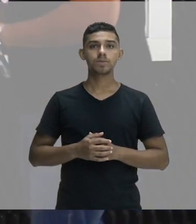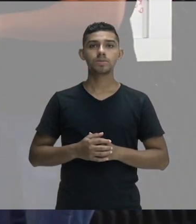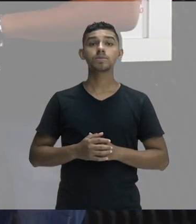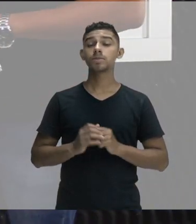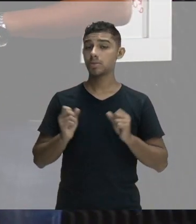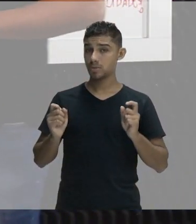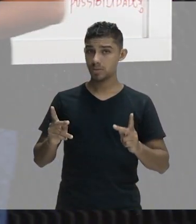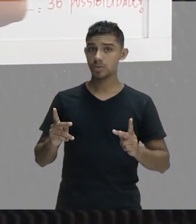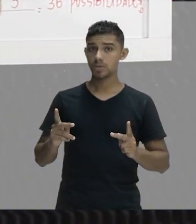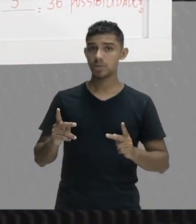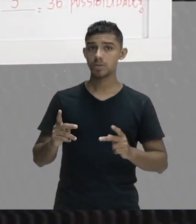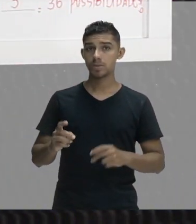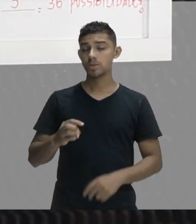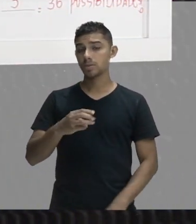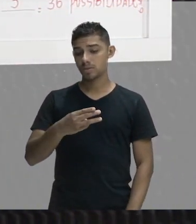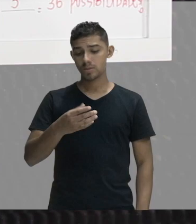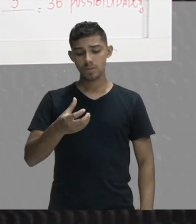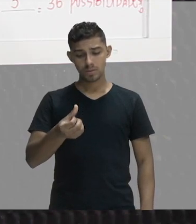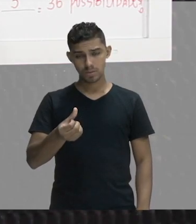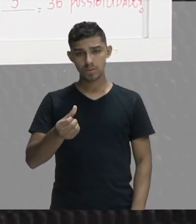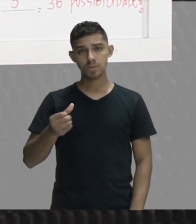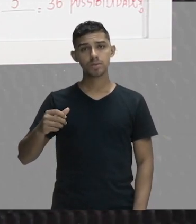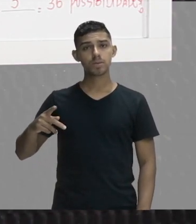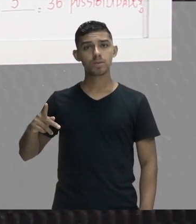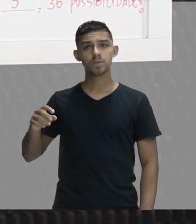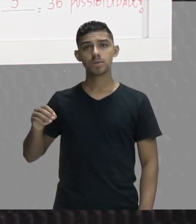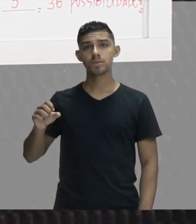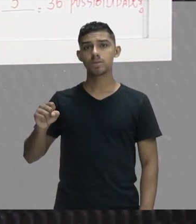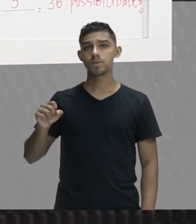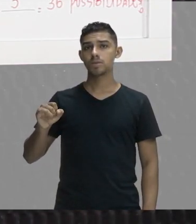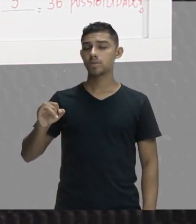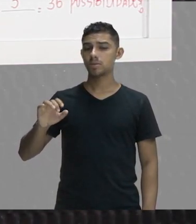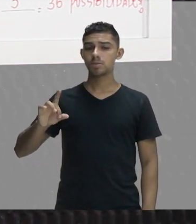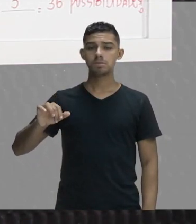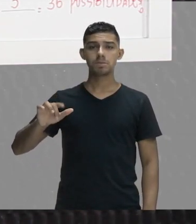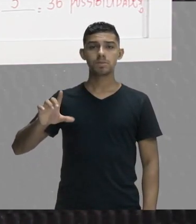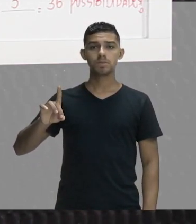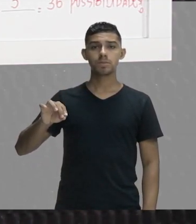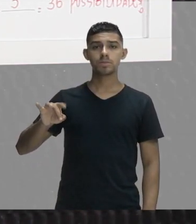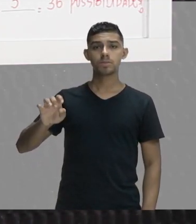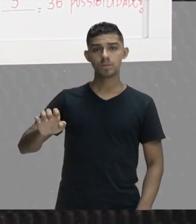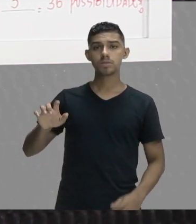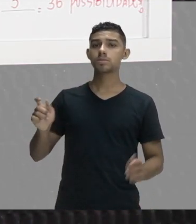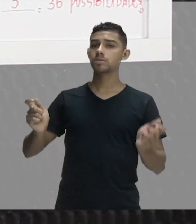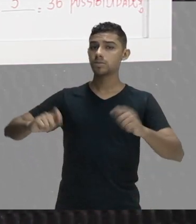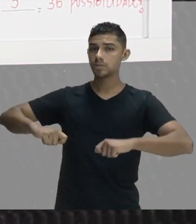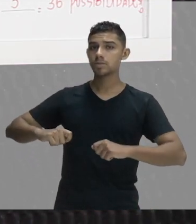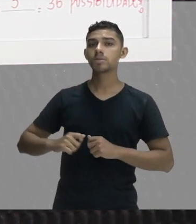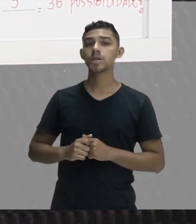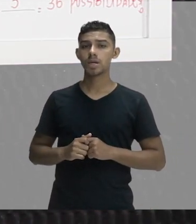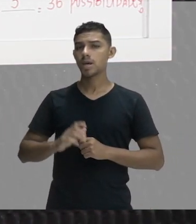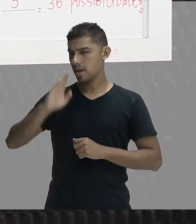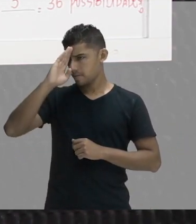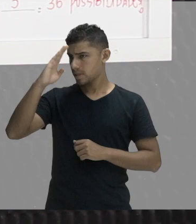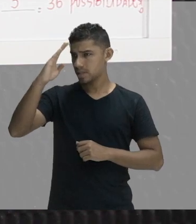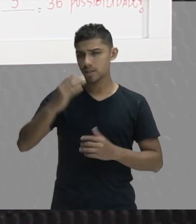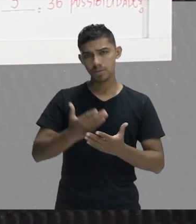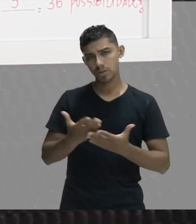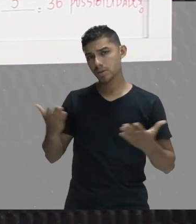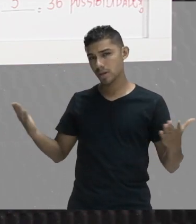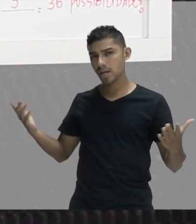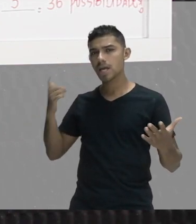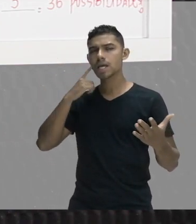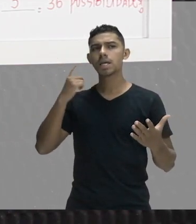Ok? Então, pessoal, esse é o nosso chamado princípio fundamental da contagem, né? Ele